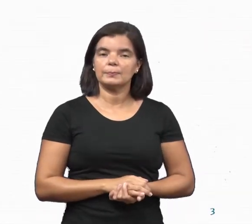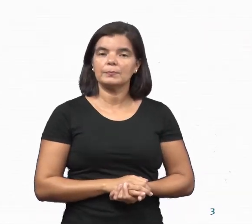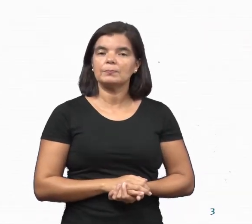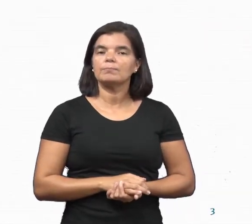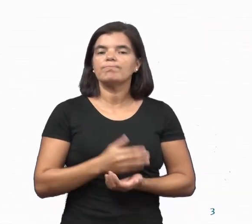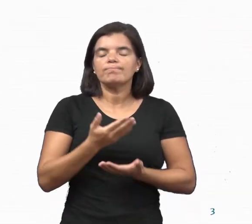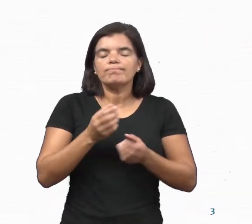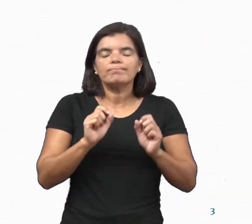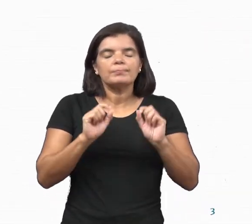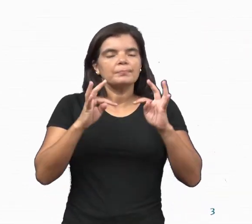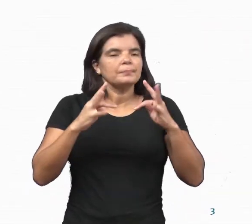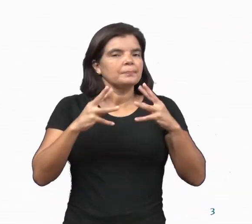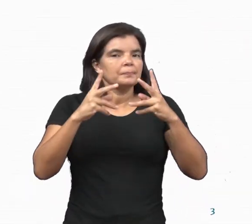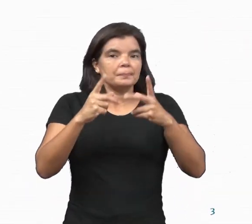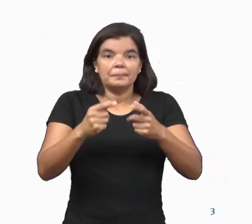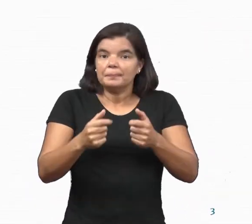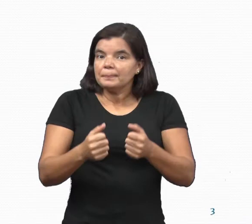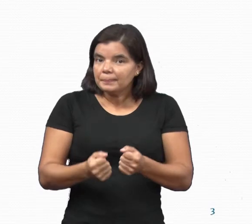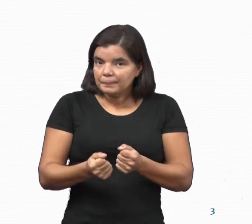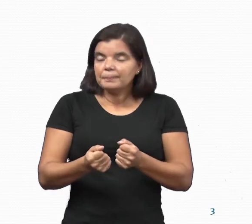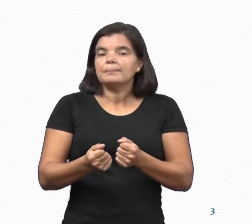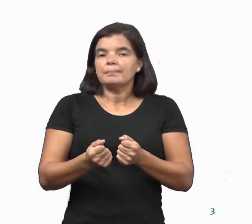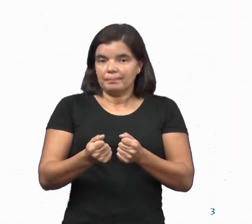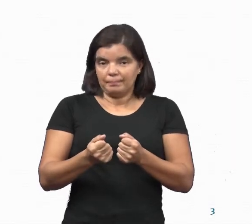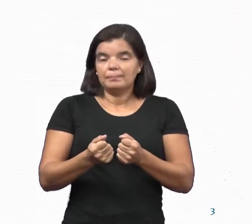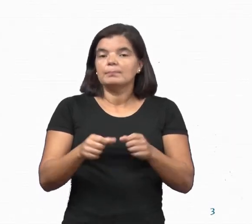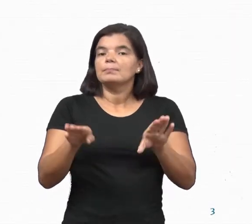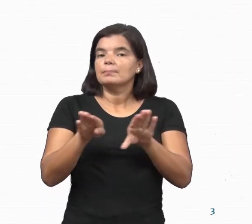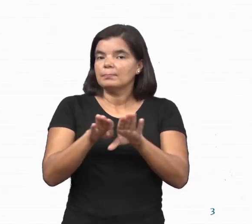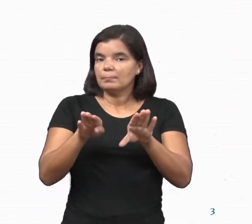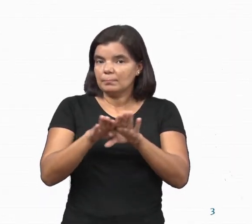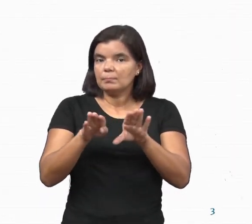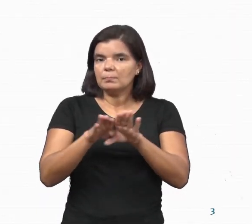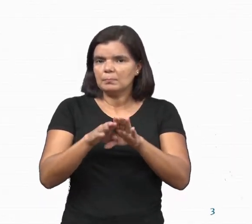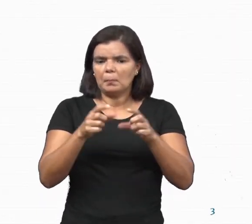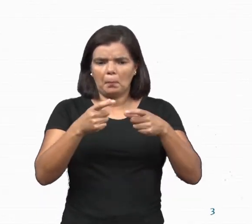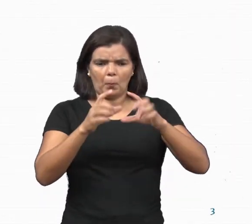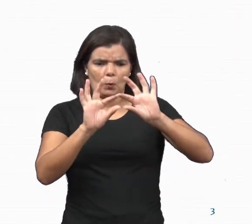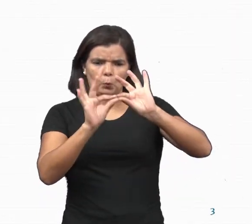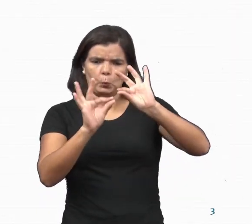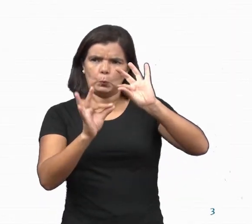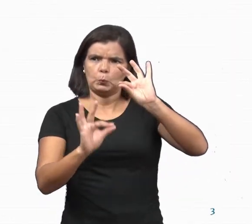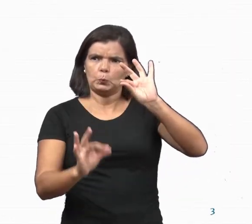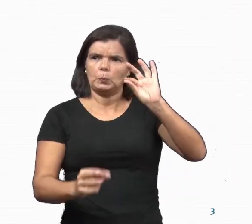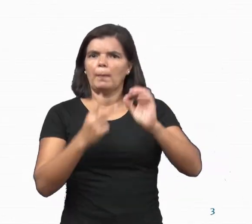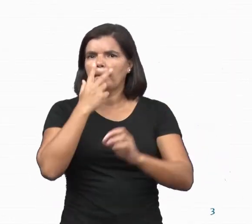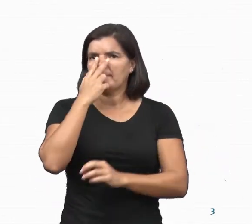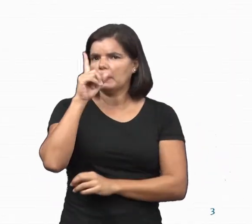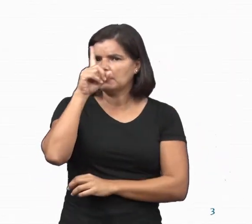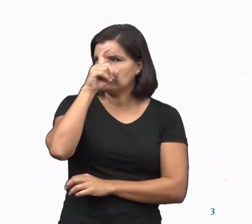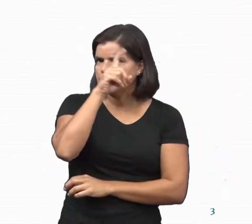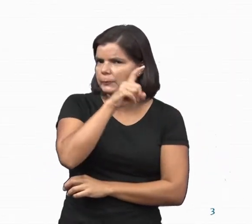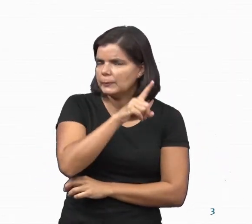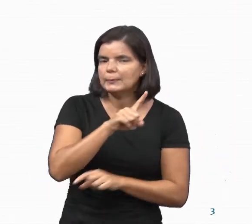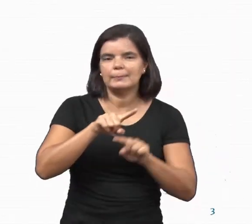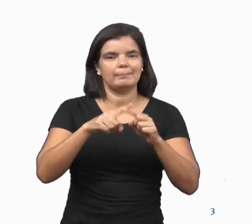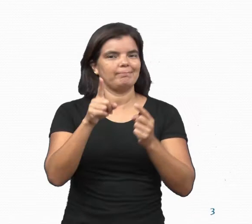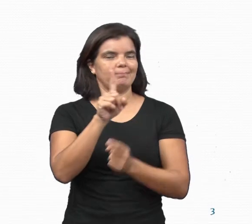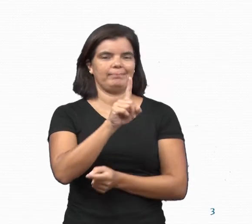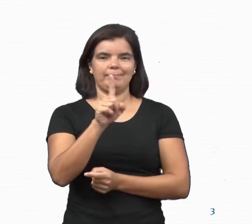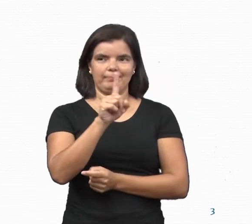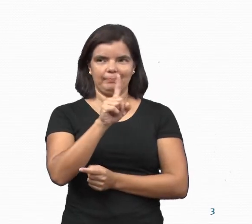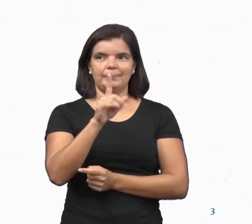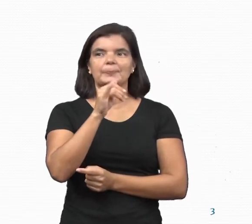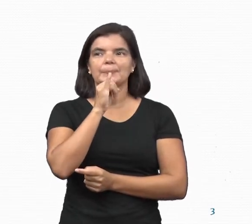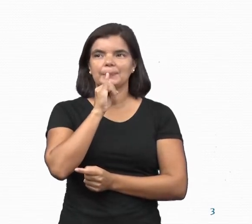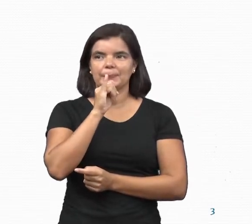onde envolve todas as operações e os sinais de associação. Parece grande, parece difícil, mas não é, tá? Vou colocar aqui no